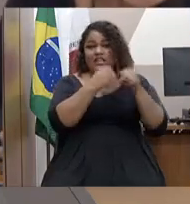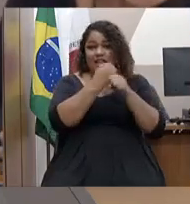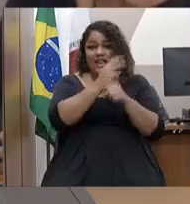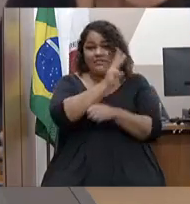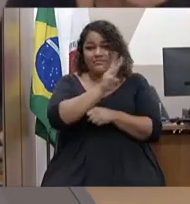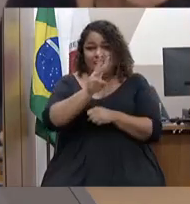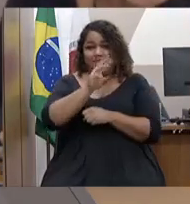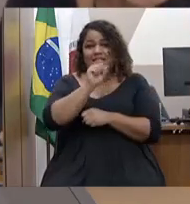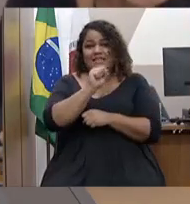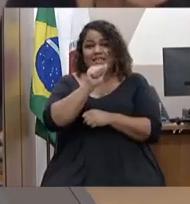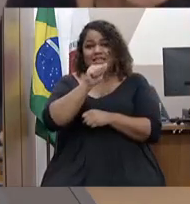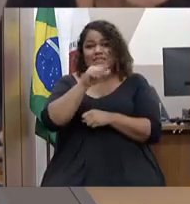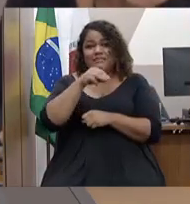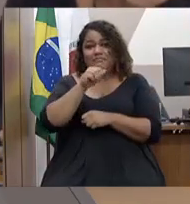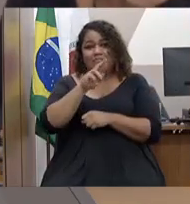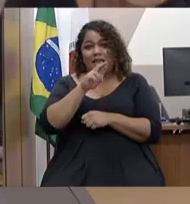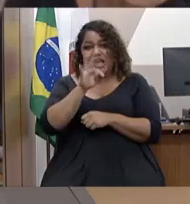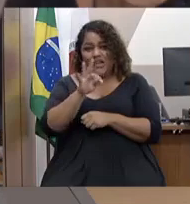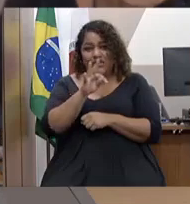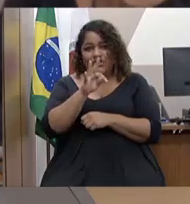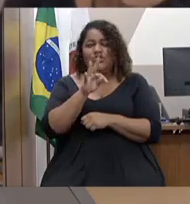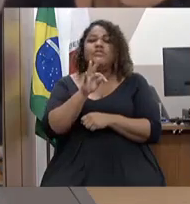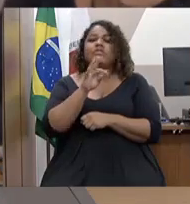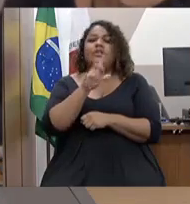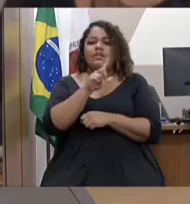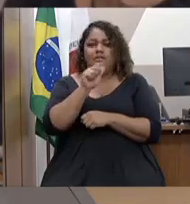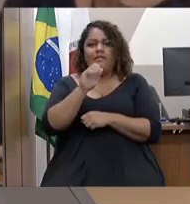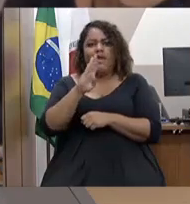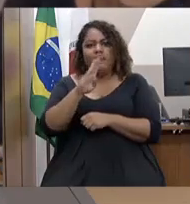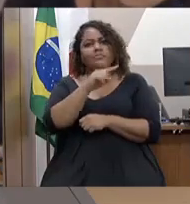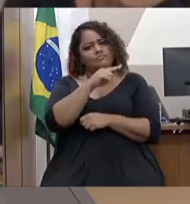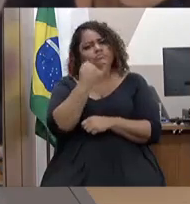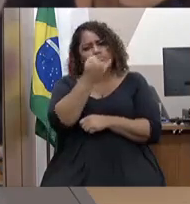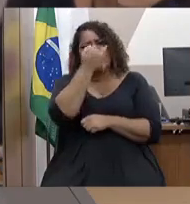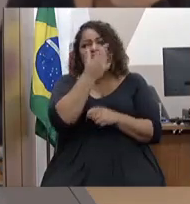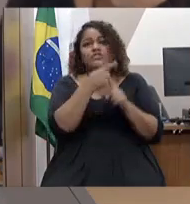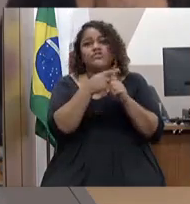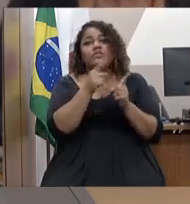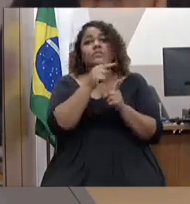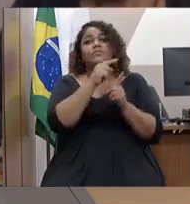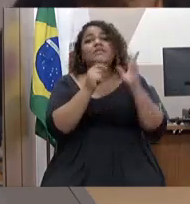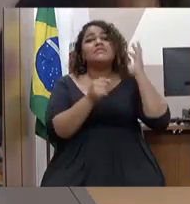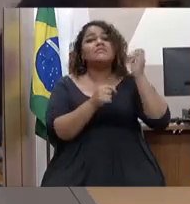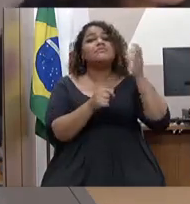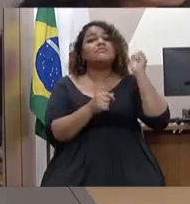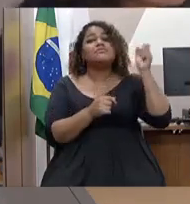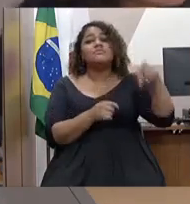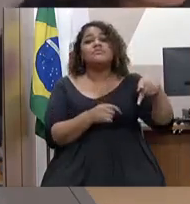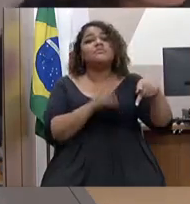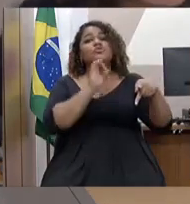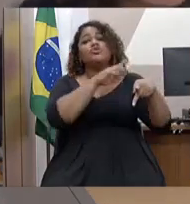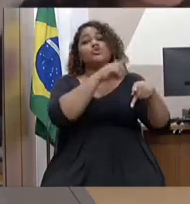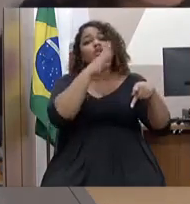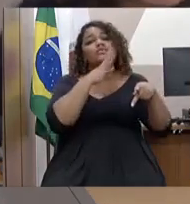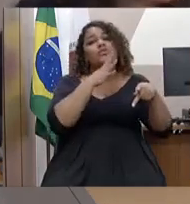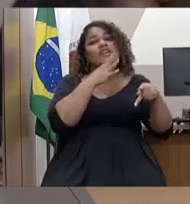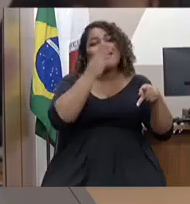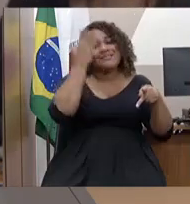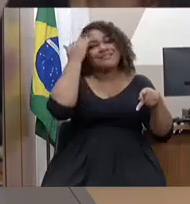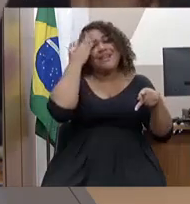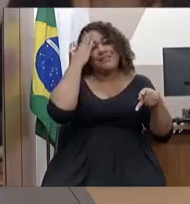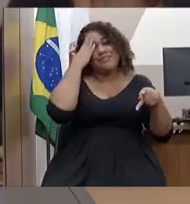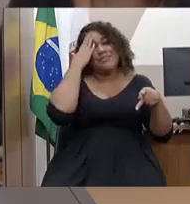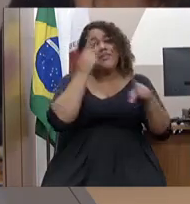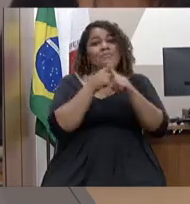aqui ele existe é óbvio ele é muito importante ele reflete aquilo que vai para a Previdência mas ele não reflete a realidade